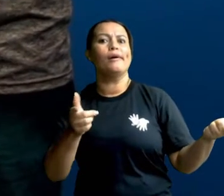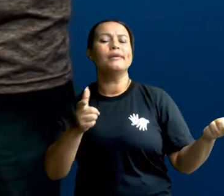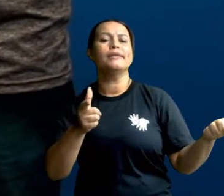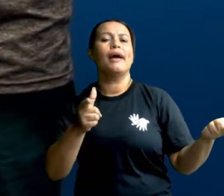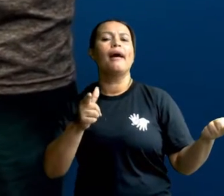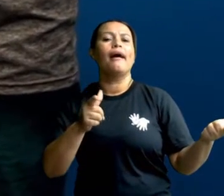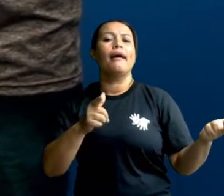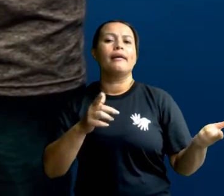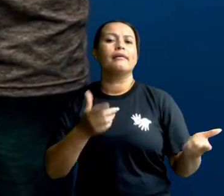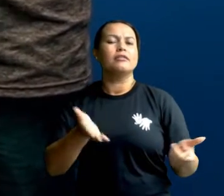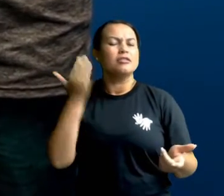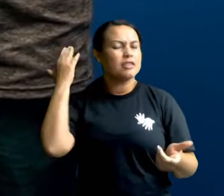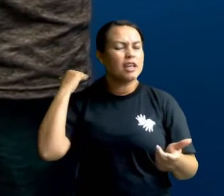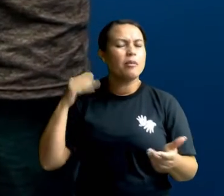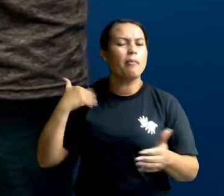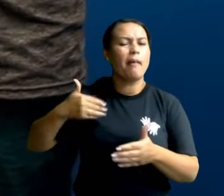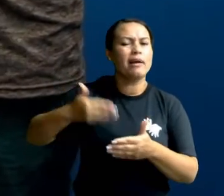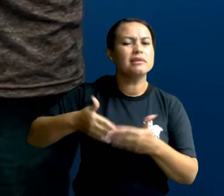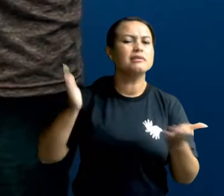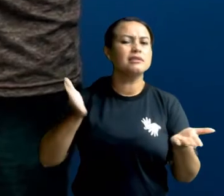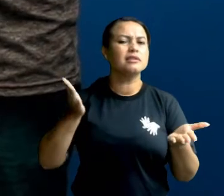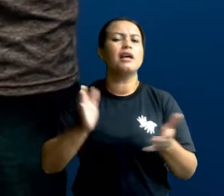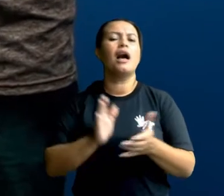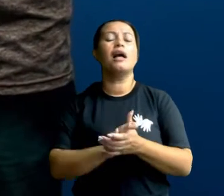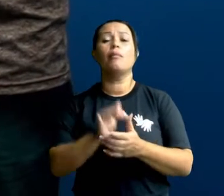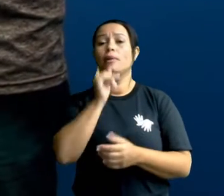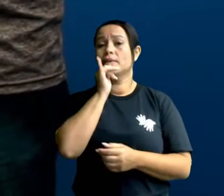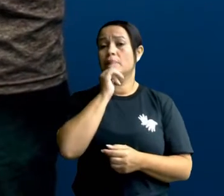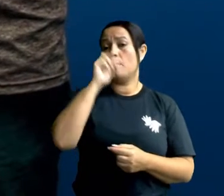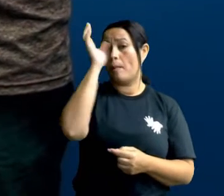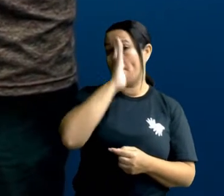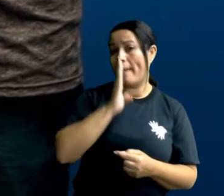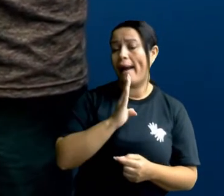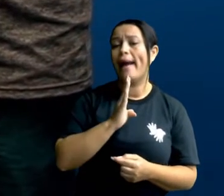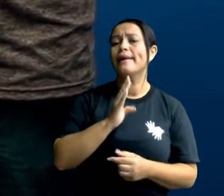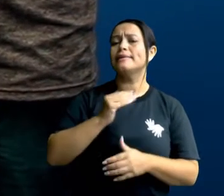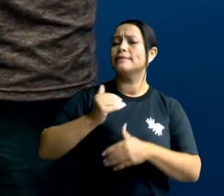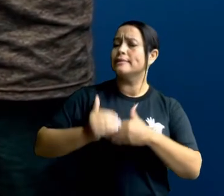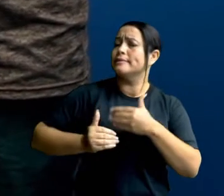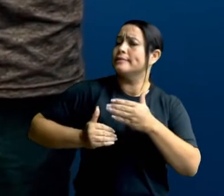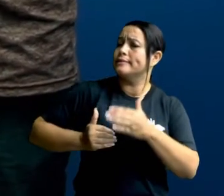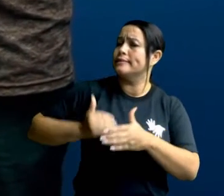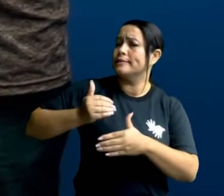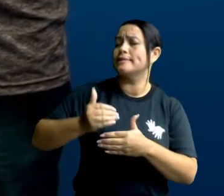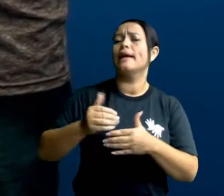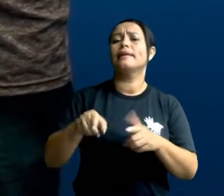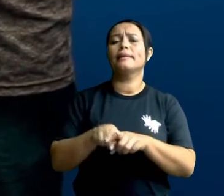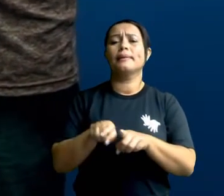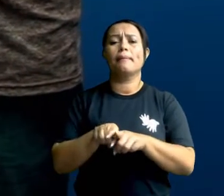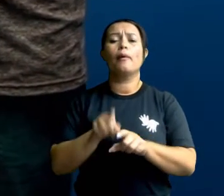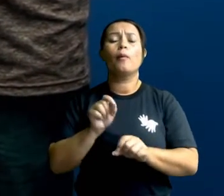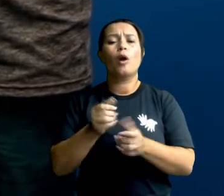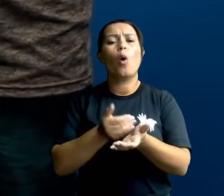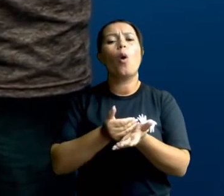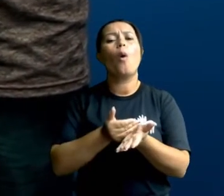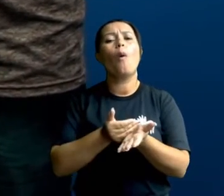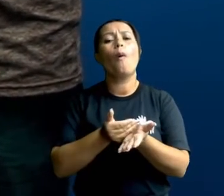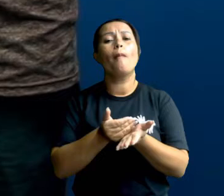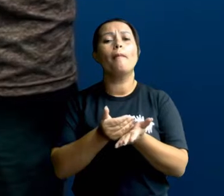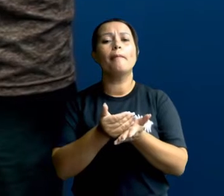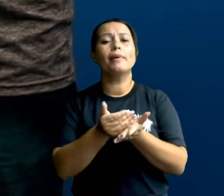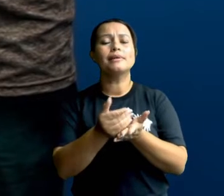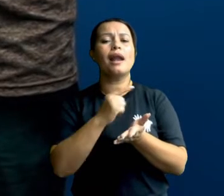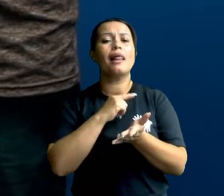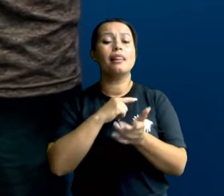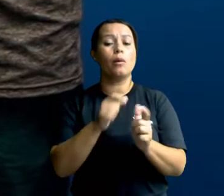crescimento populacional maior há muito tempo. Então, vocês países como o Brasil, que são países em desenvolvimento, eles começaram